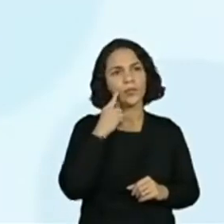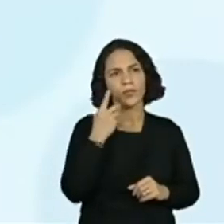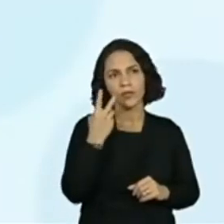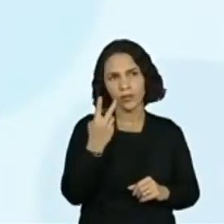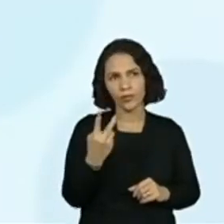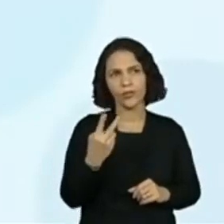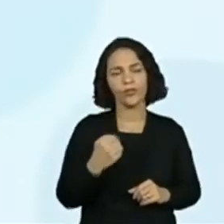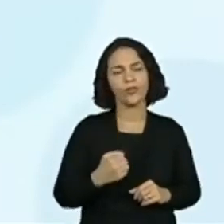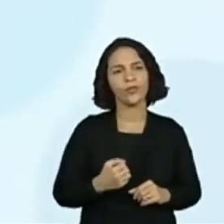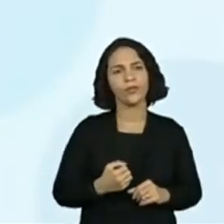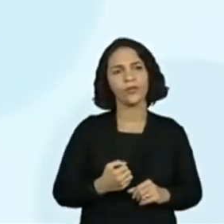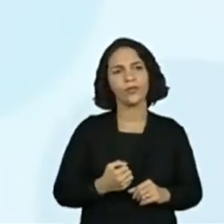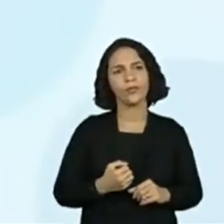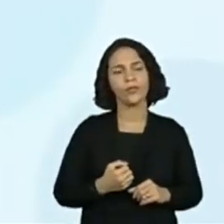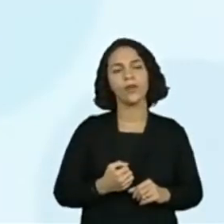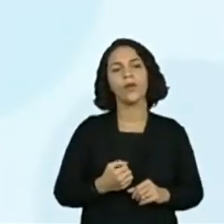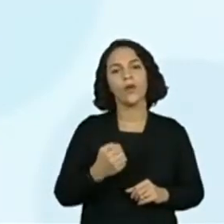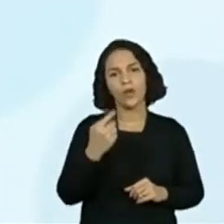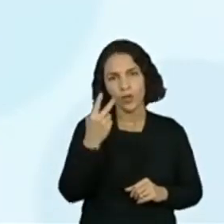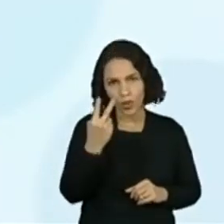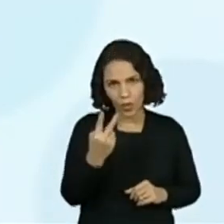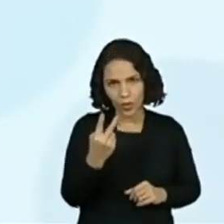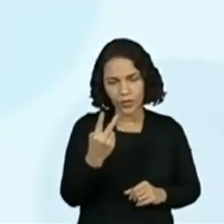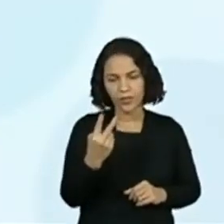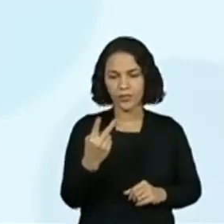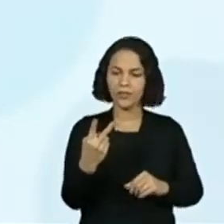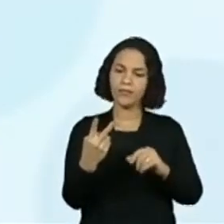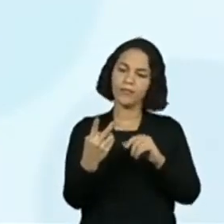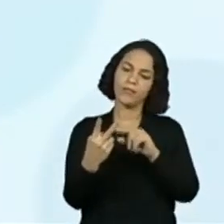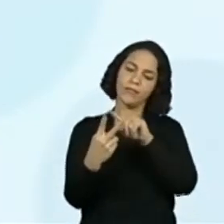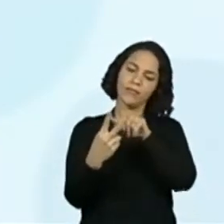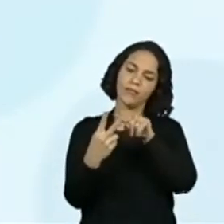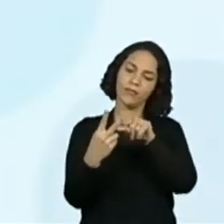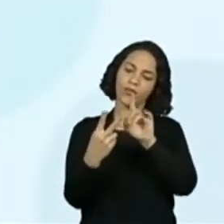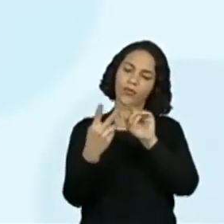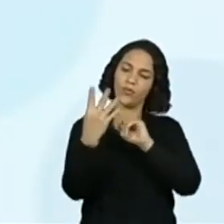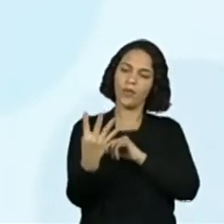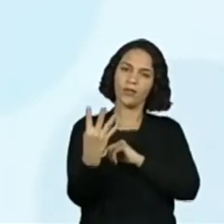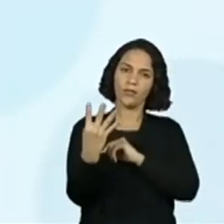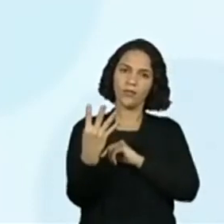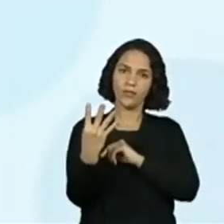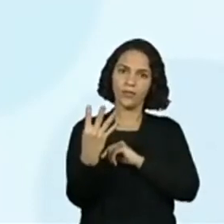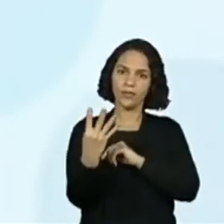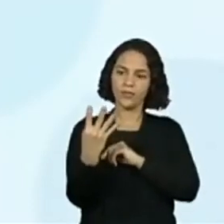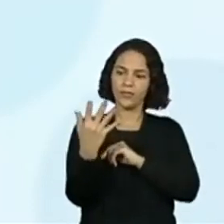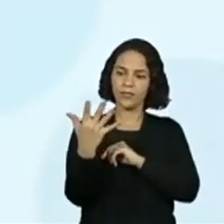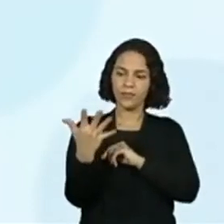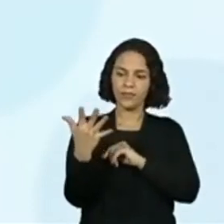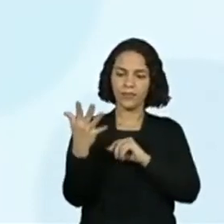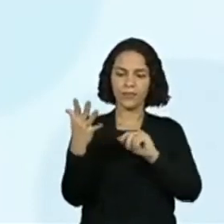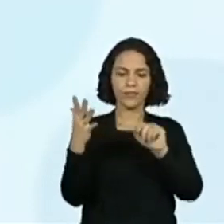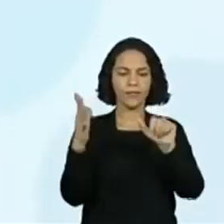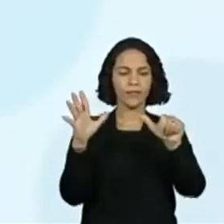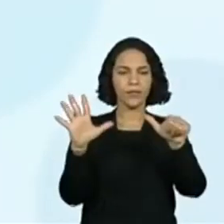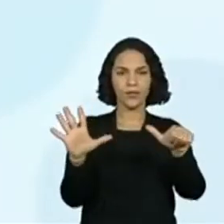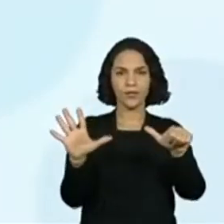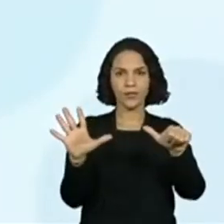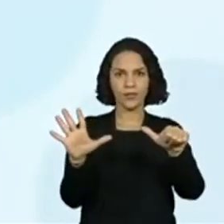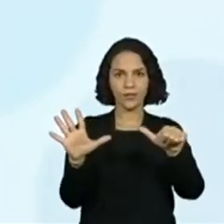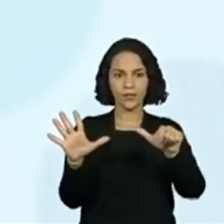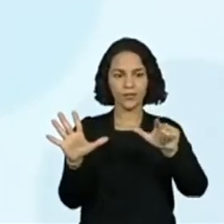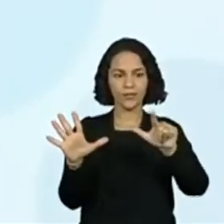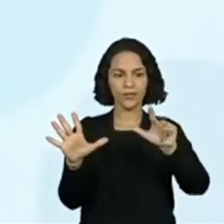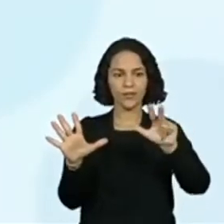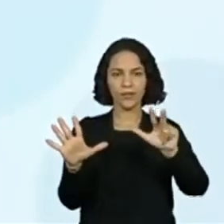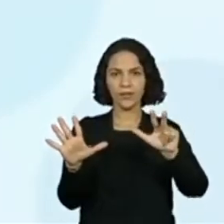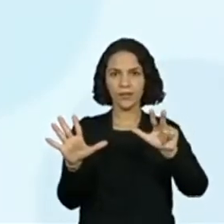2. Mais 2. Já deu 4. Mais 2. Mais 2, 6. Mais